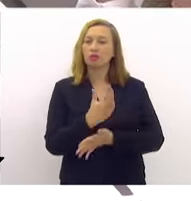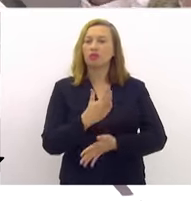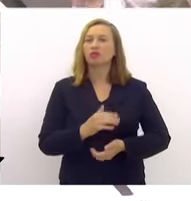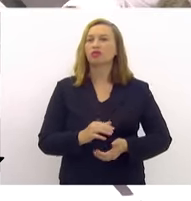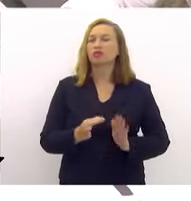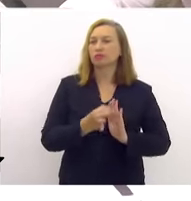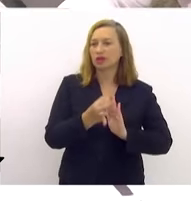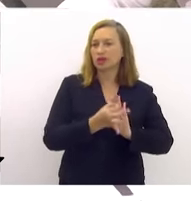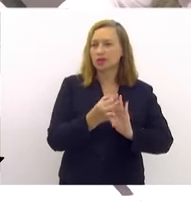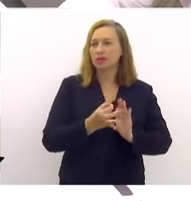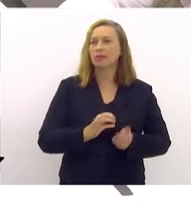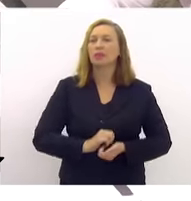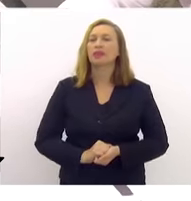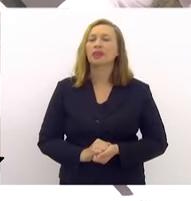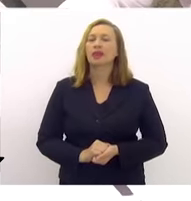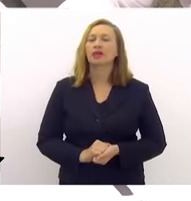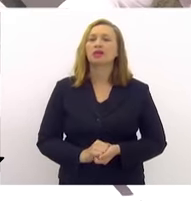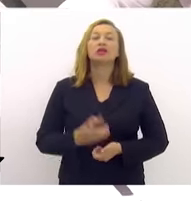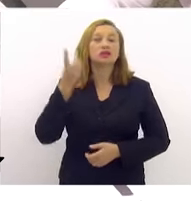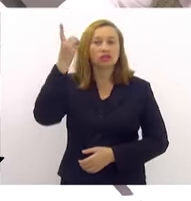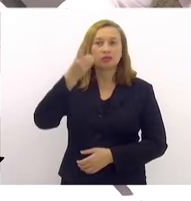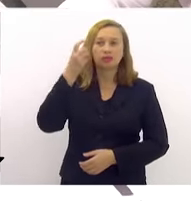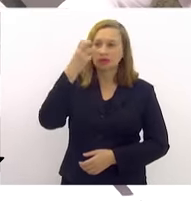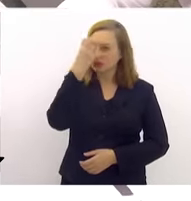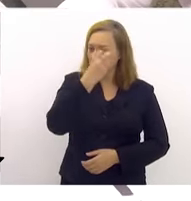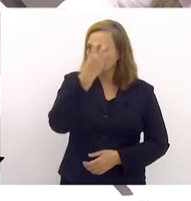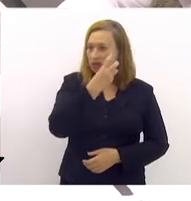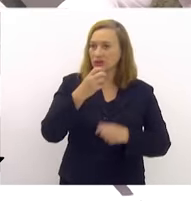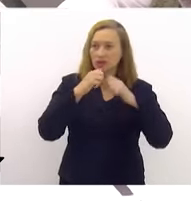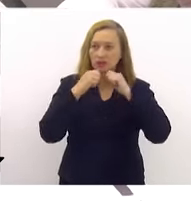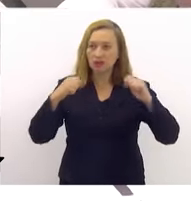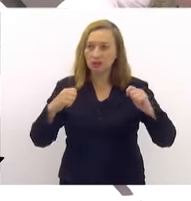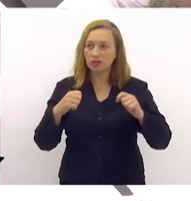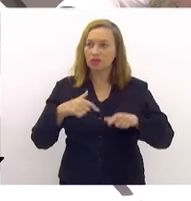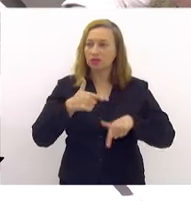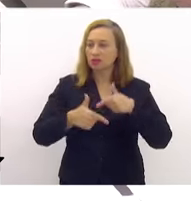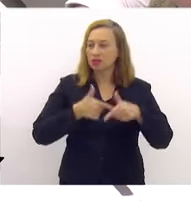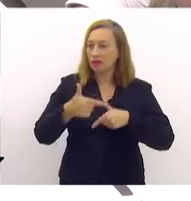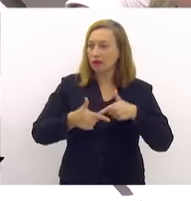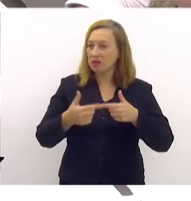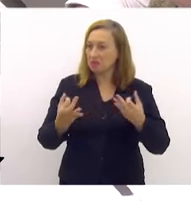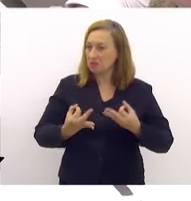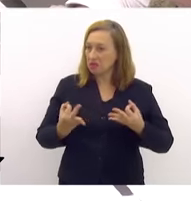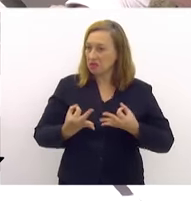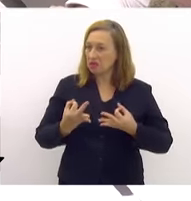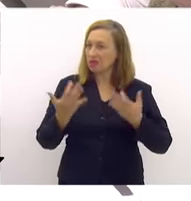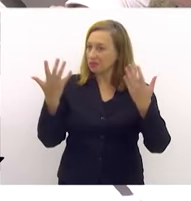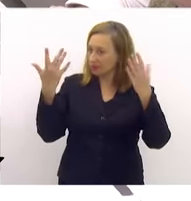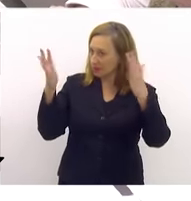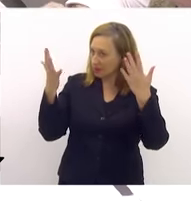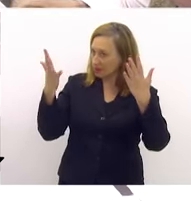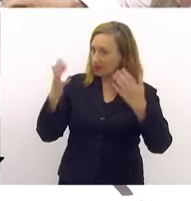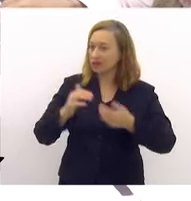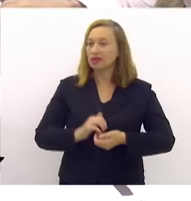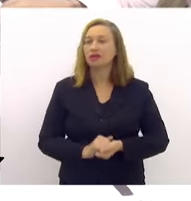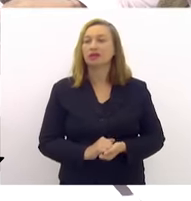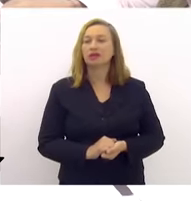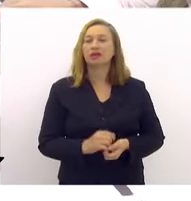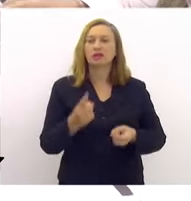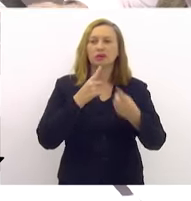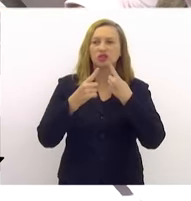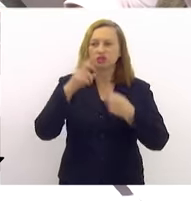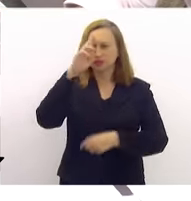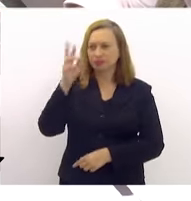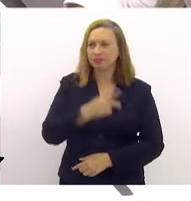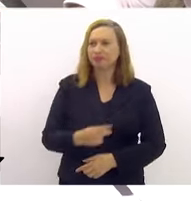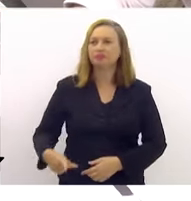parecer. A assessoria da deputada Verônica fez um trabalho hercúleo aí. Parabenizar a assessoria da deputada para discutir, senhor Verônica.